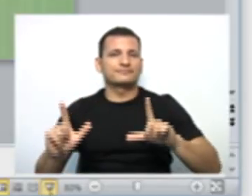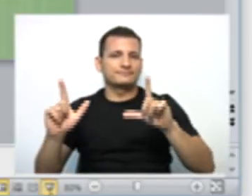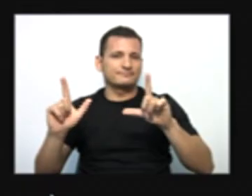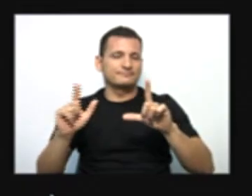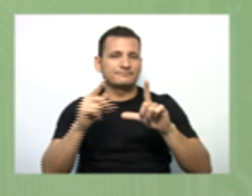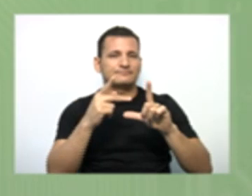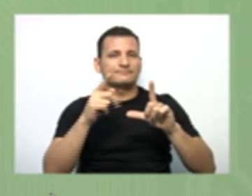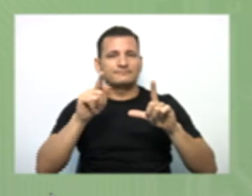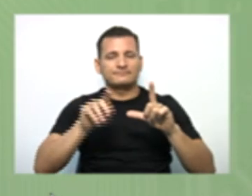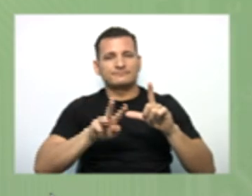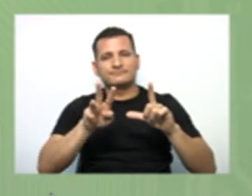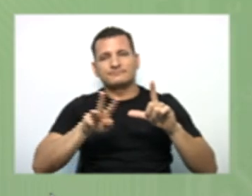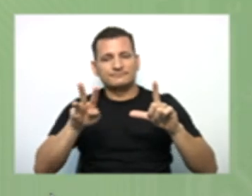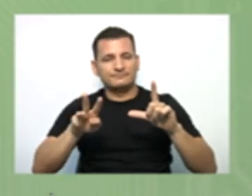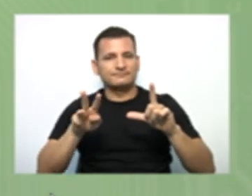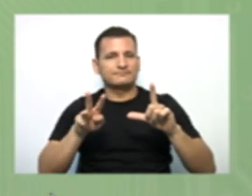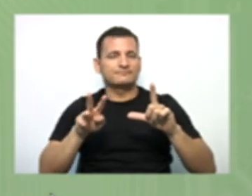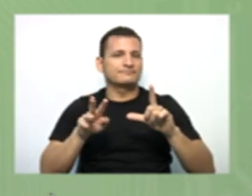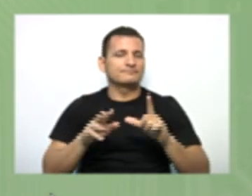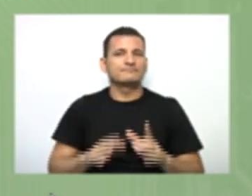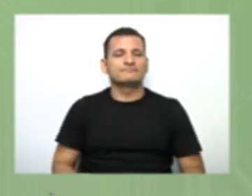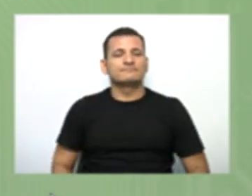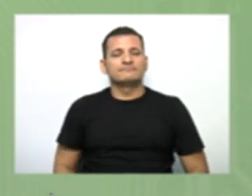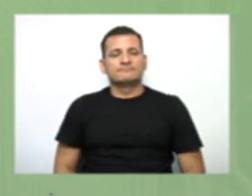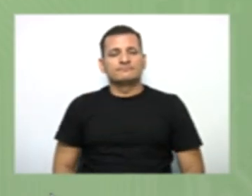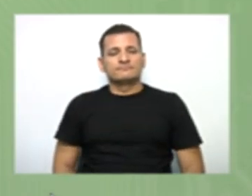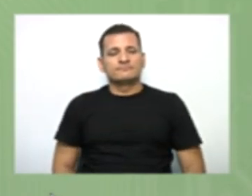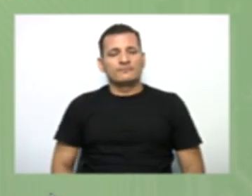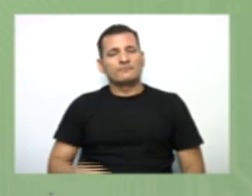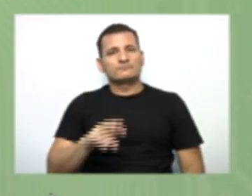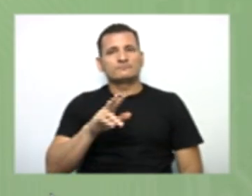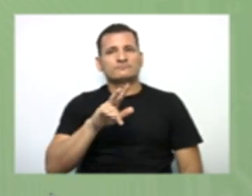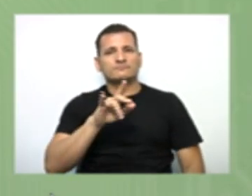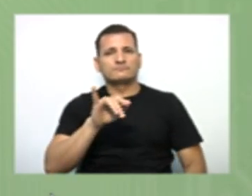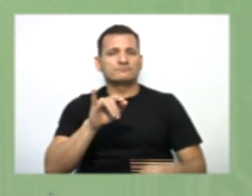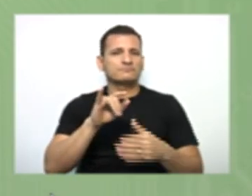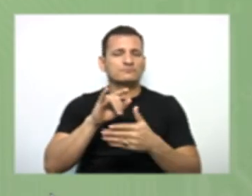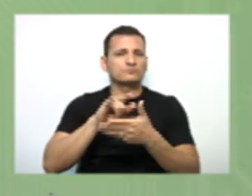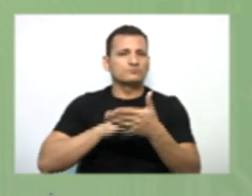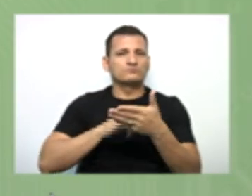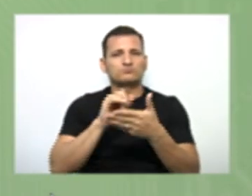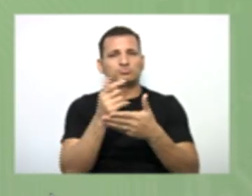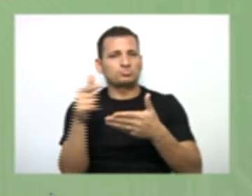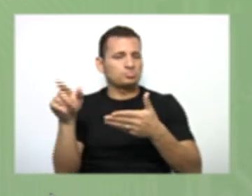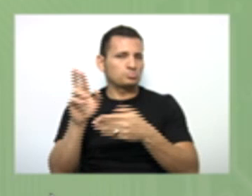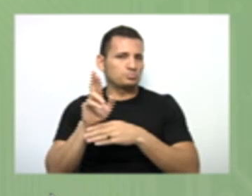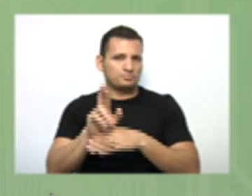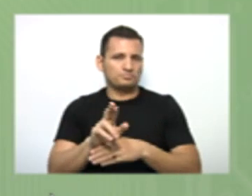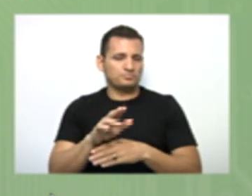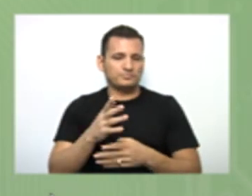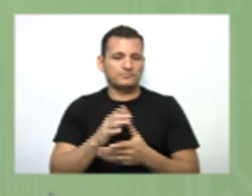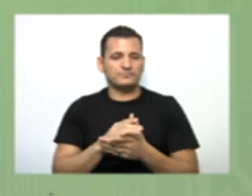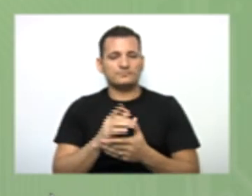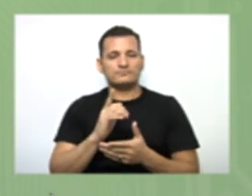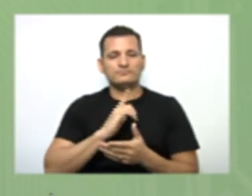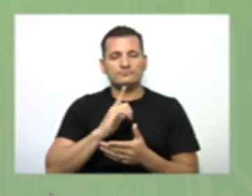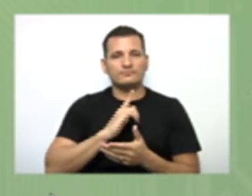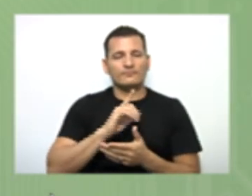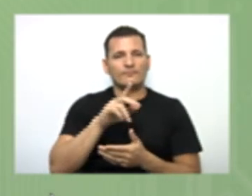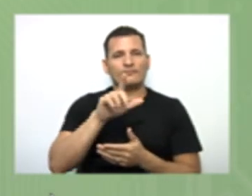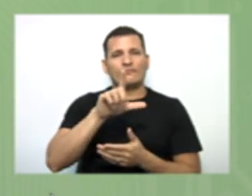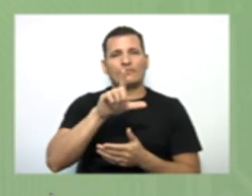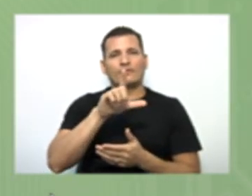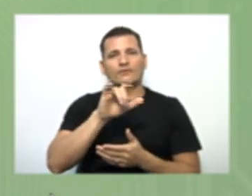uma página para navegar na internet, vai te ligar a um documento ou a um outro recurso. Então, tem link que